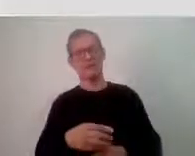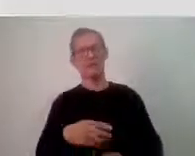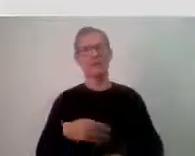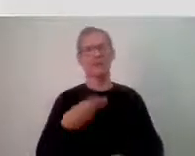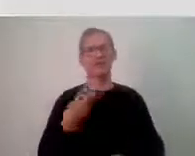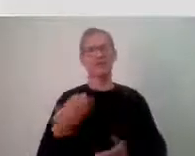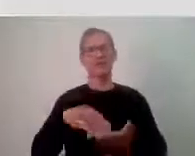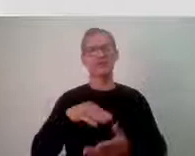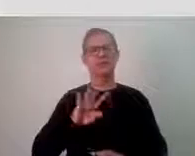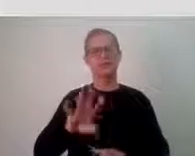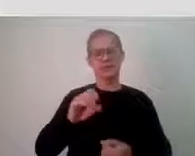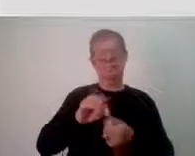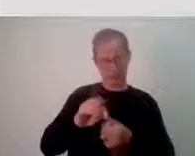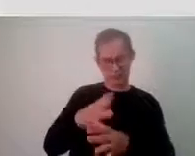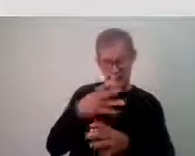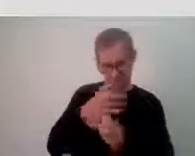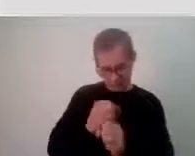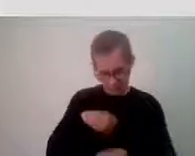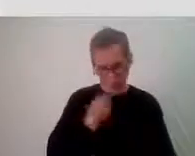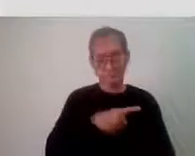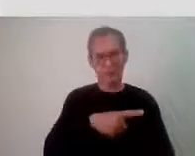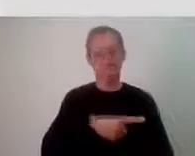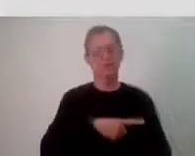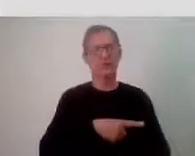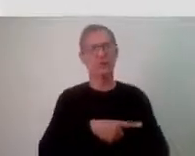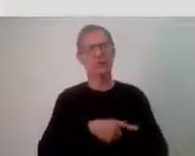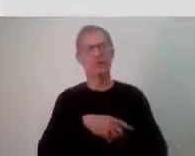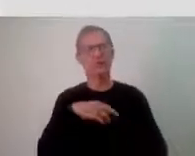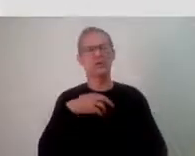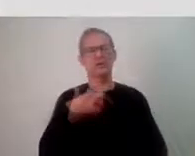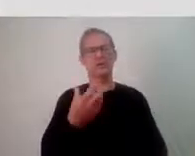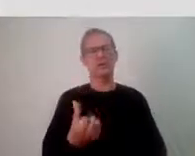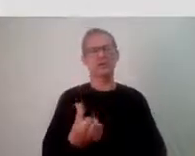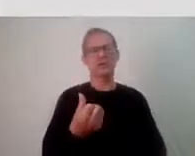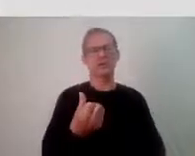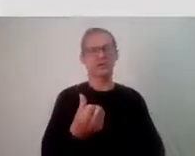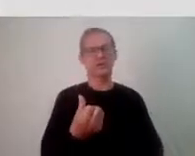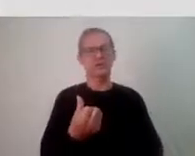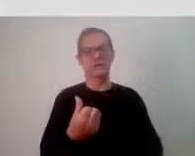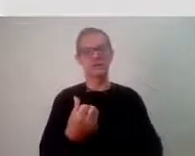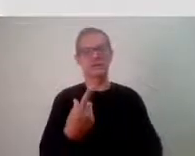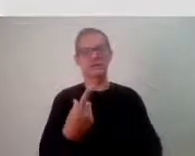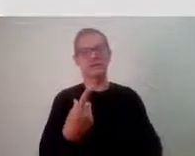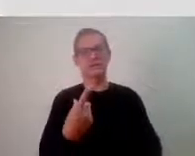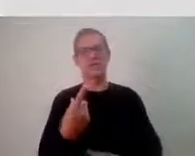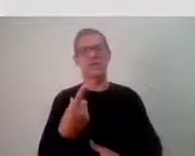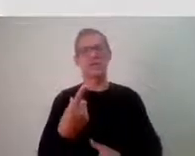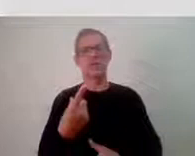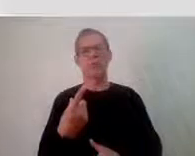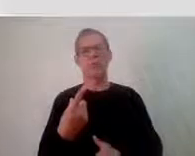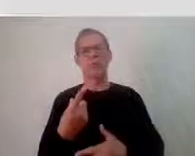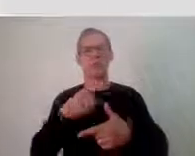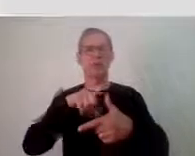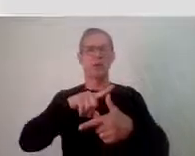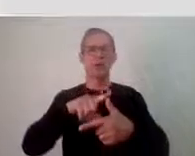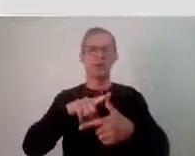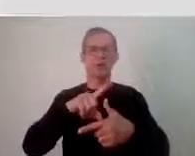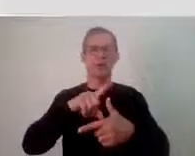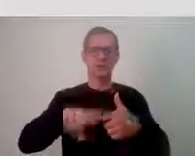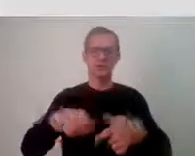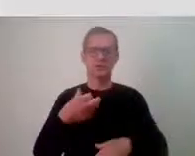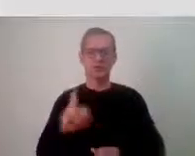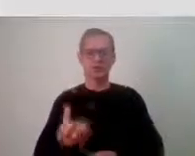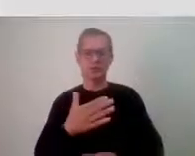a 4. Fazendo essa soma, nós vamos obter 61 sobre 6. Essa que é a